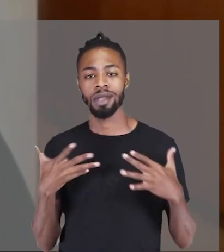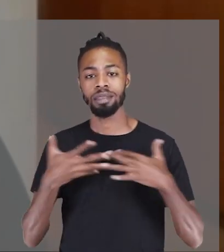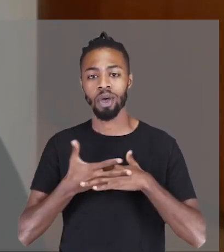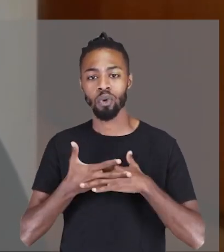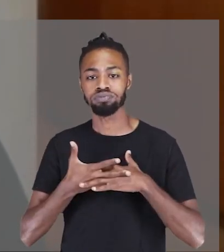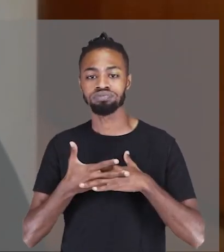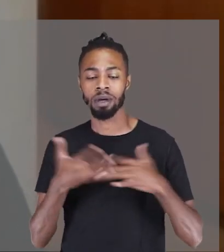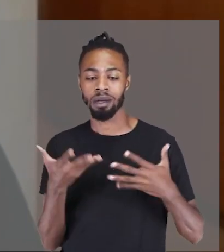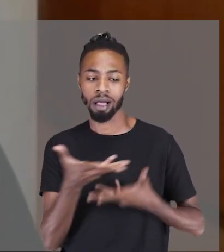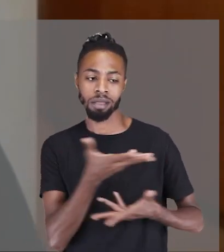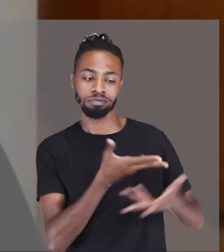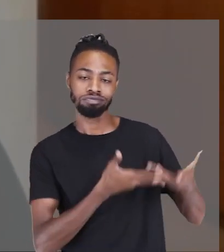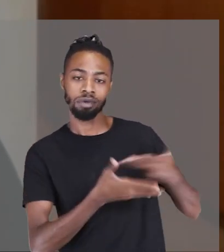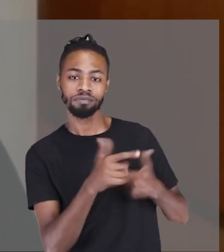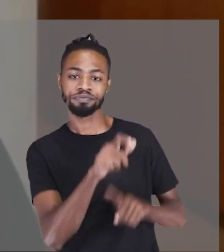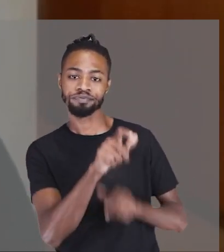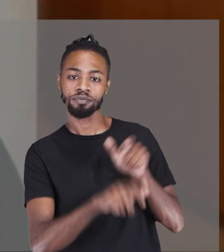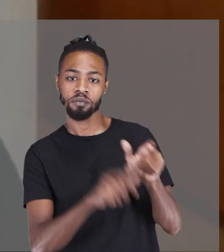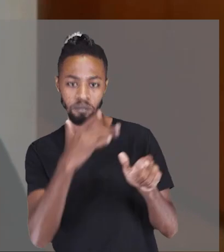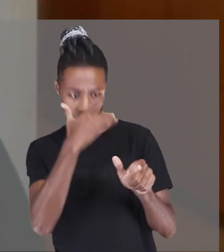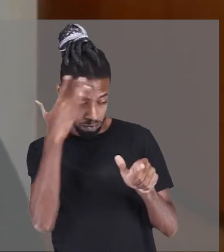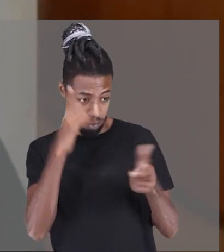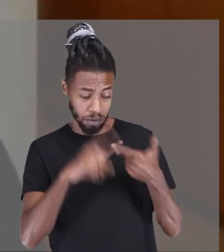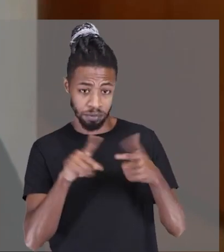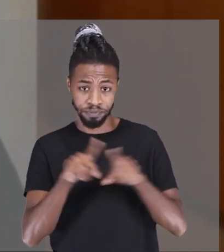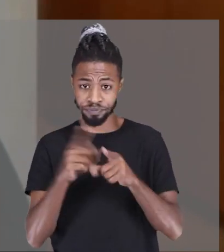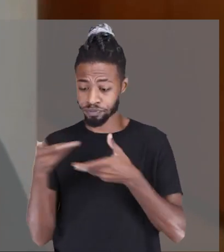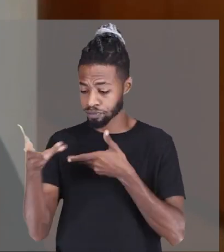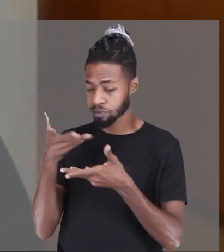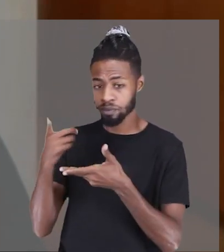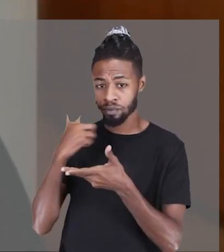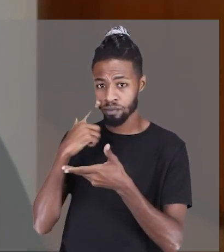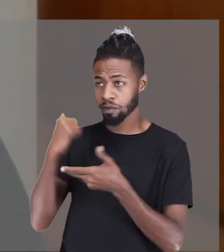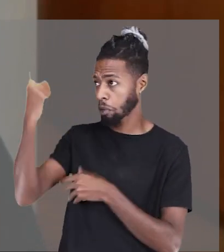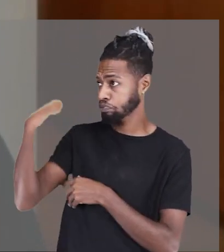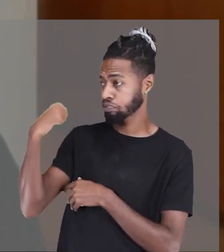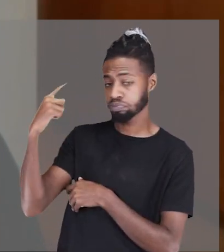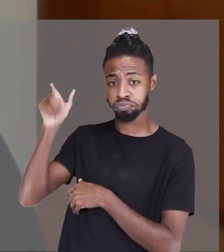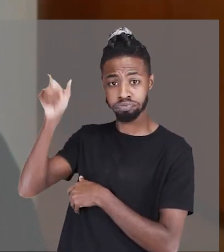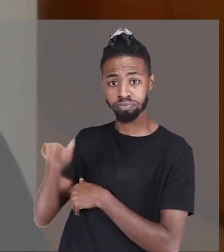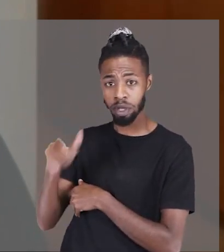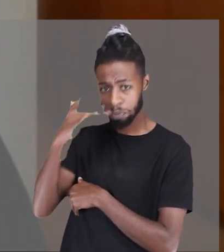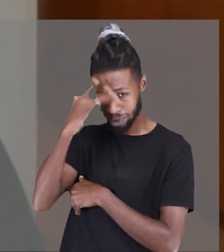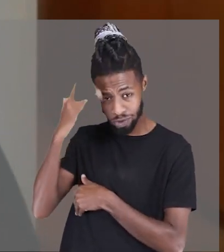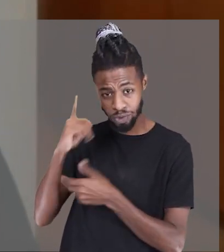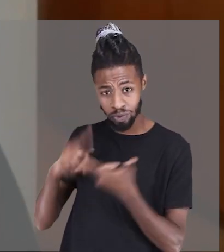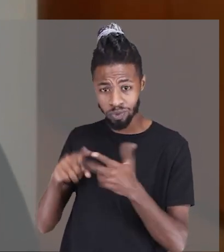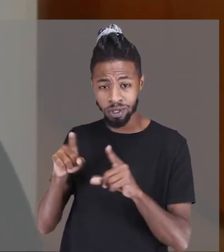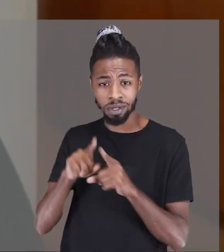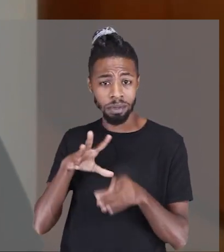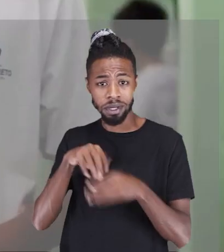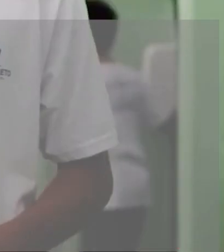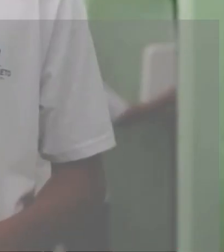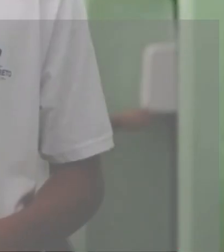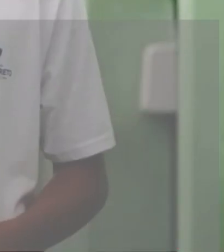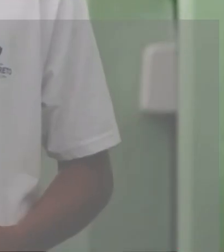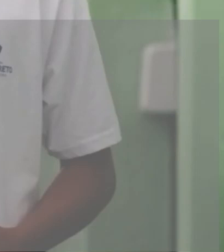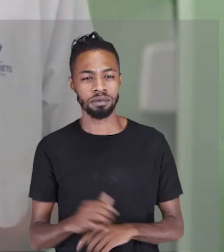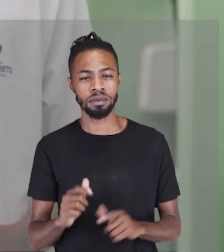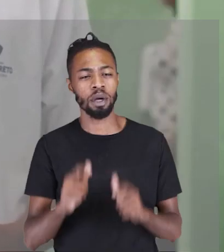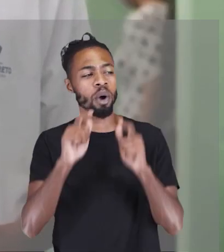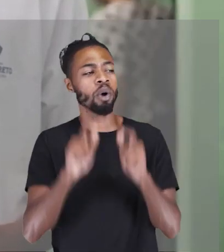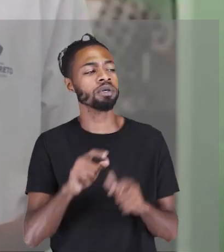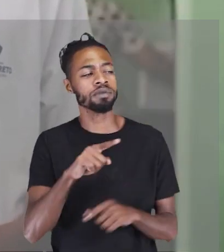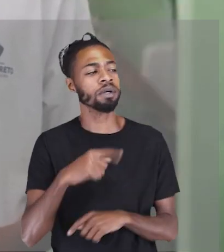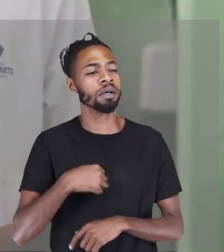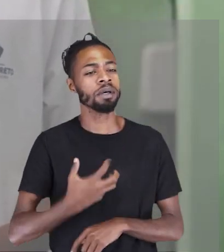com as outras pessoas, na relação com a autoridade, na relação com o equipamento público e daí por diante. Onde você